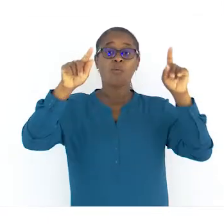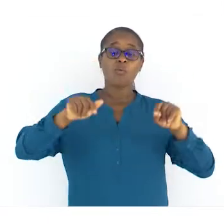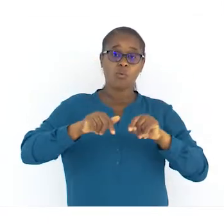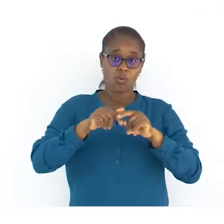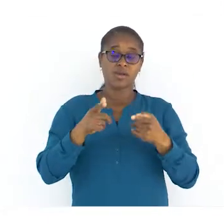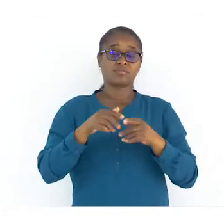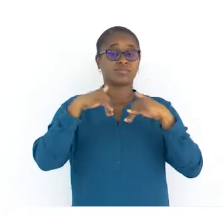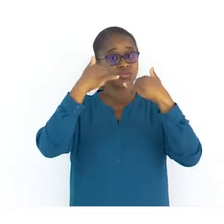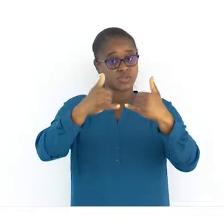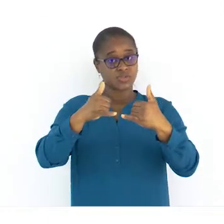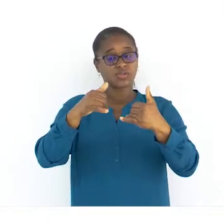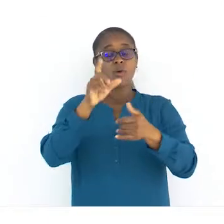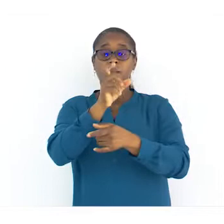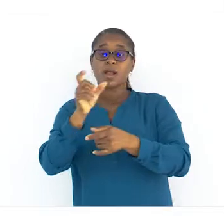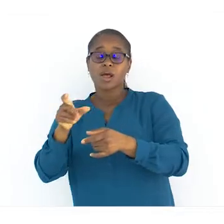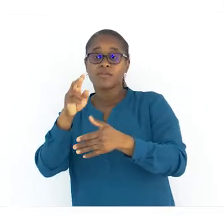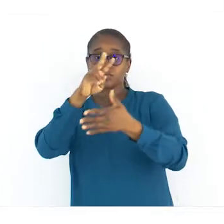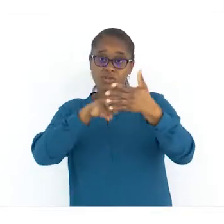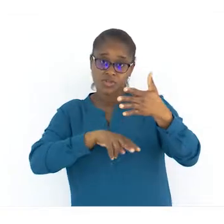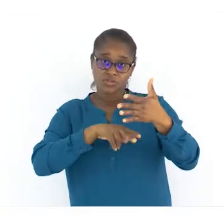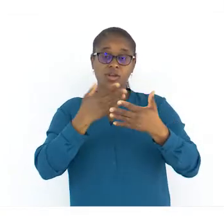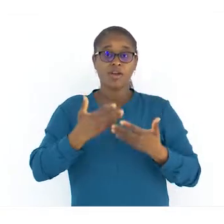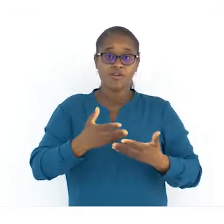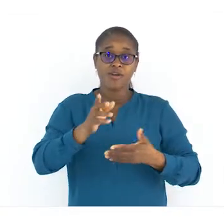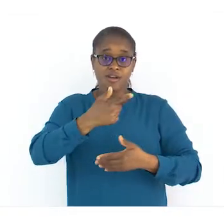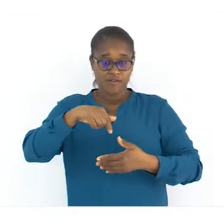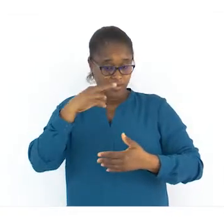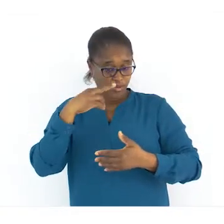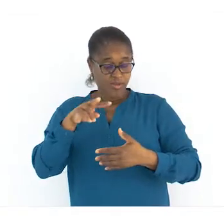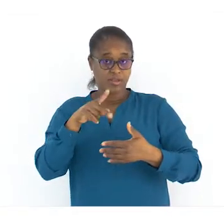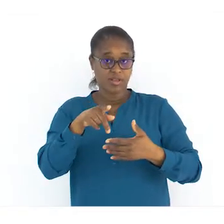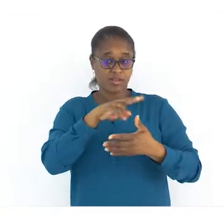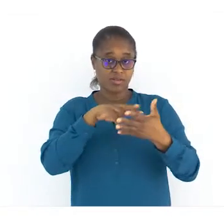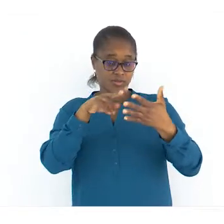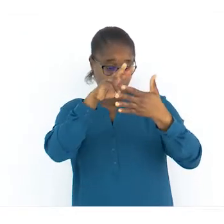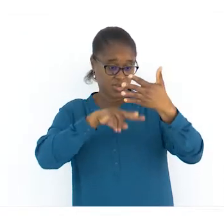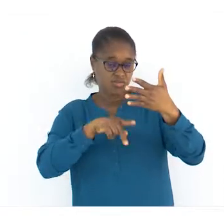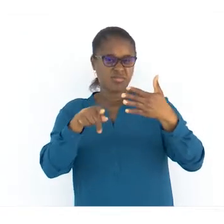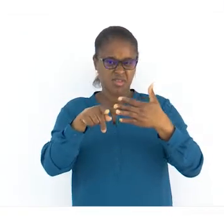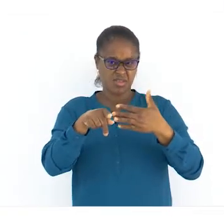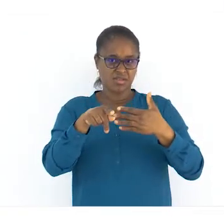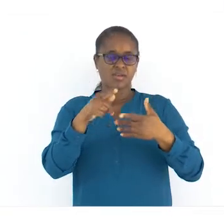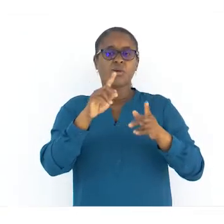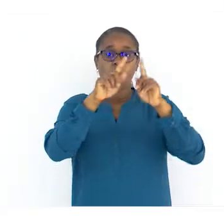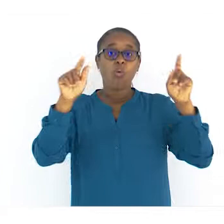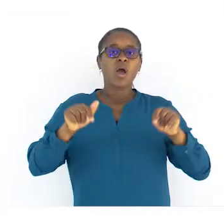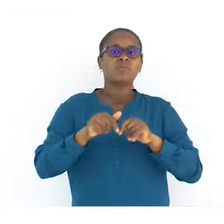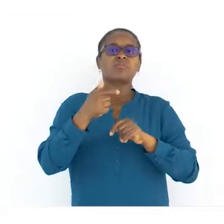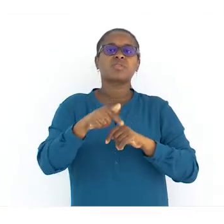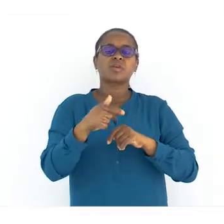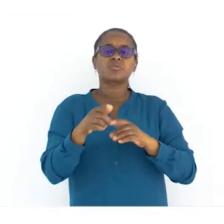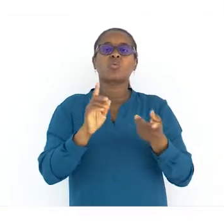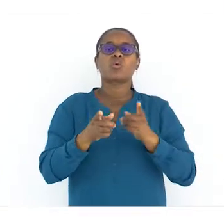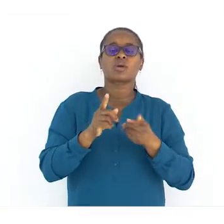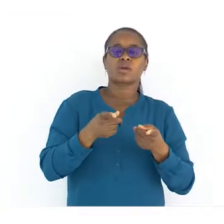com expressões do texto. Agora, vamos ver o quadro. Neste quadro que aqui temos, temos aquilo que nós chamamos